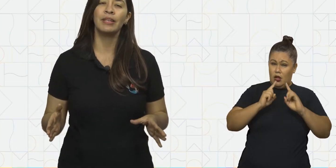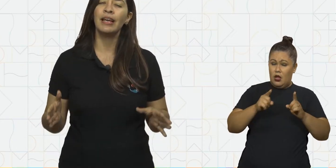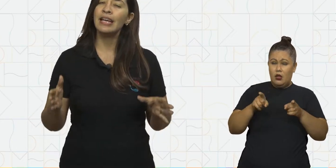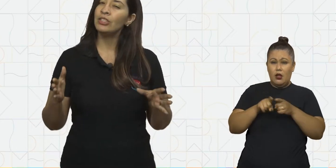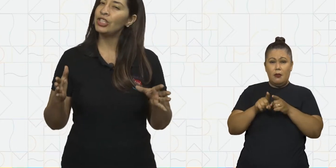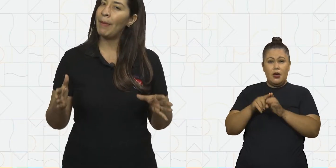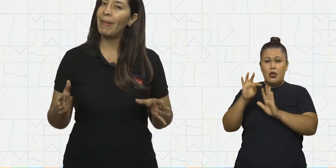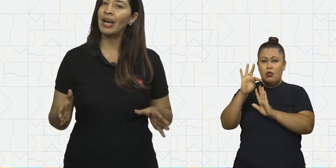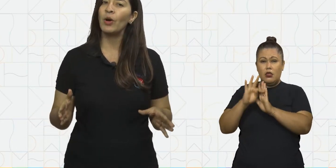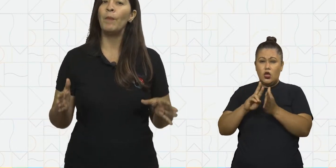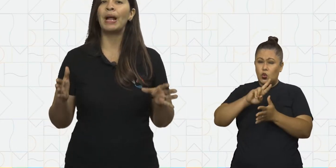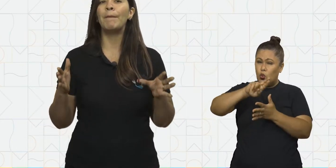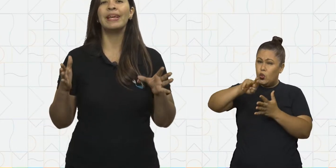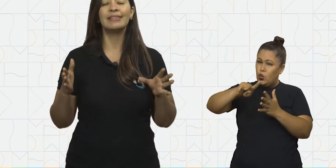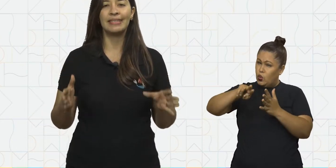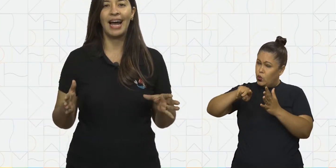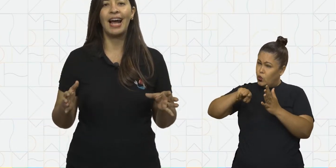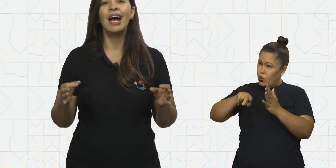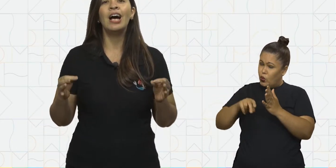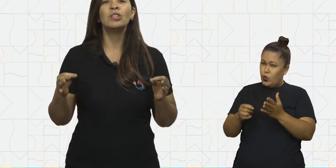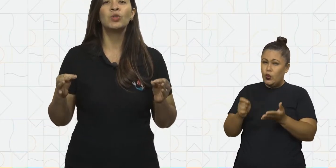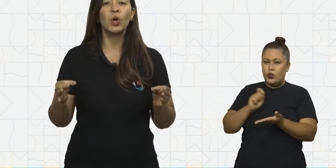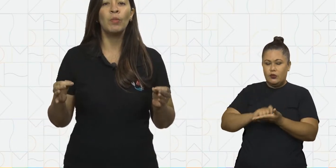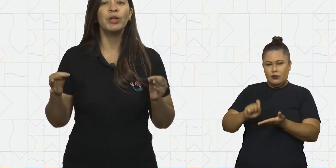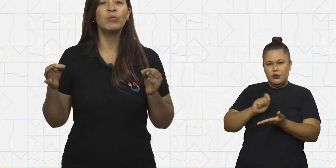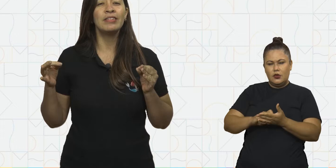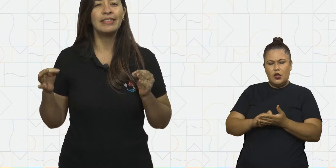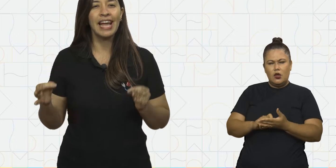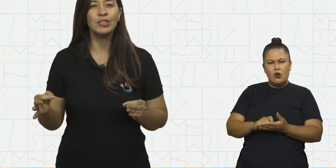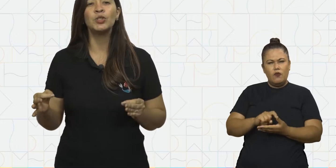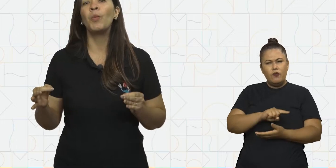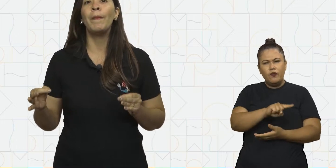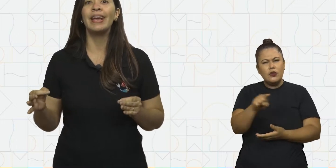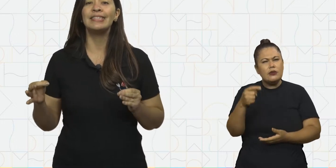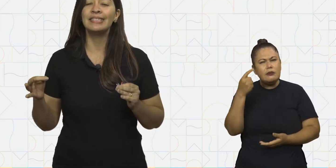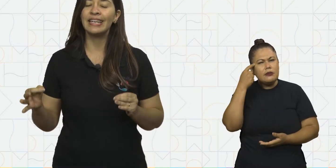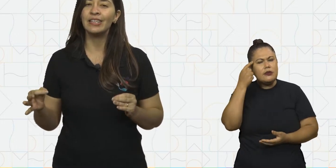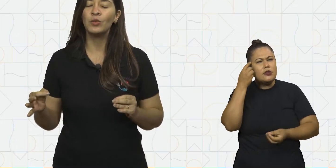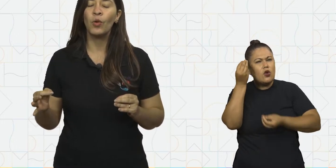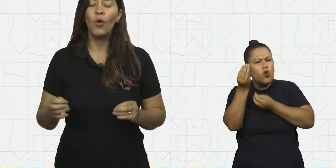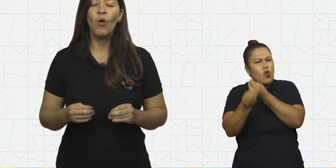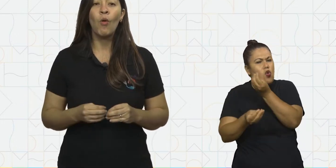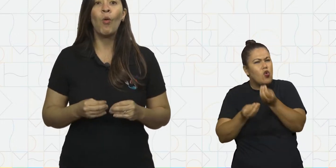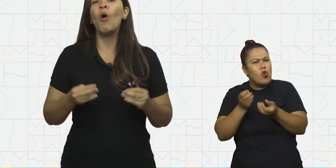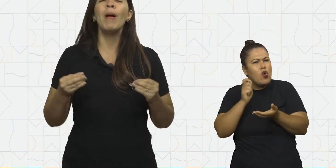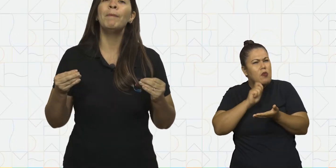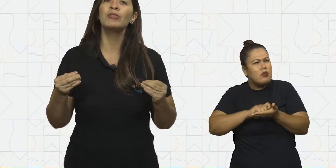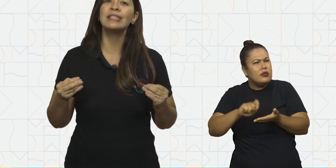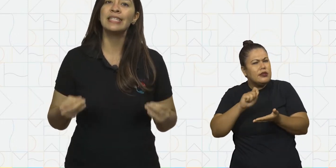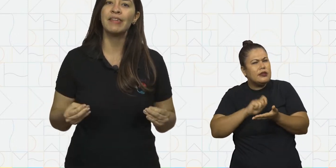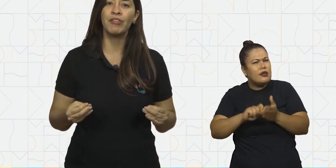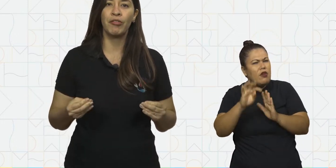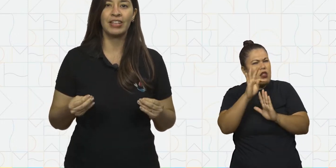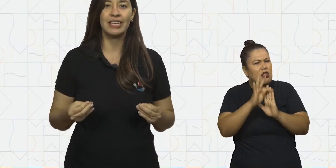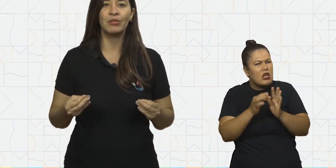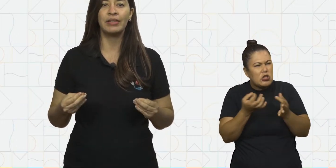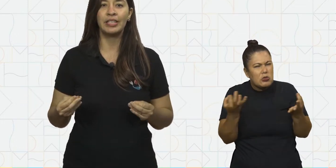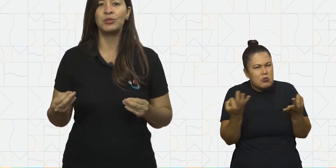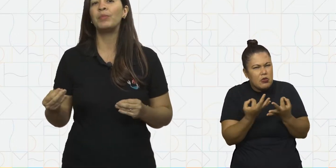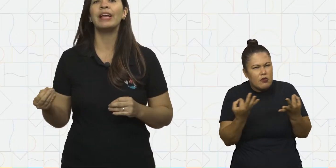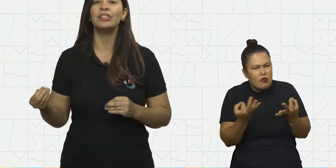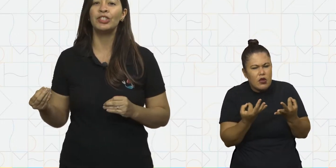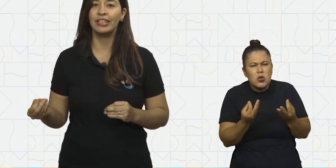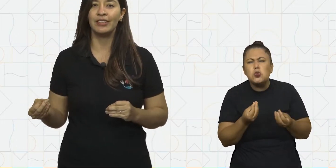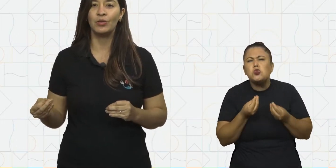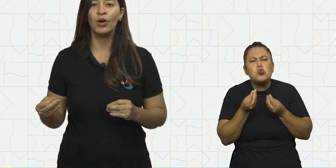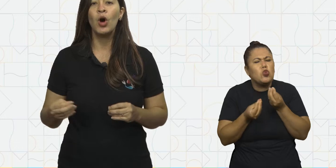aqui. Já parou para pensar sobre um texto bem escrito? Como é possível fazer um